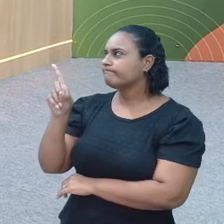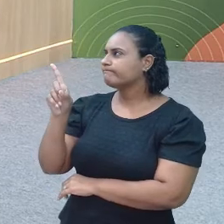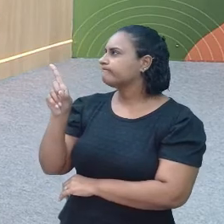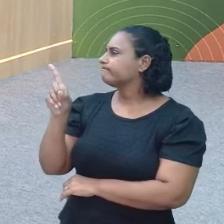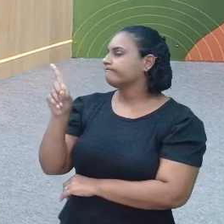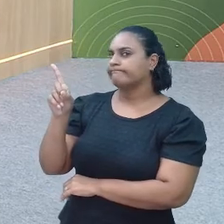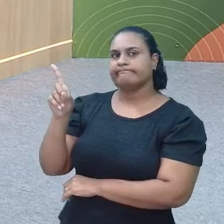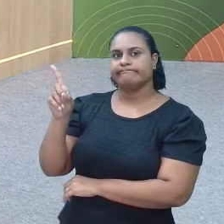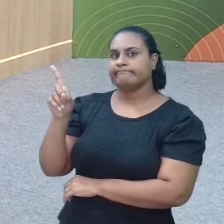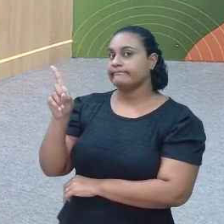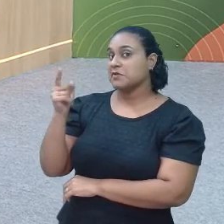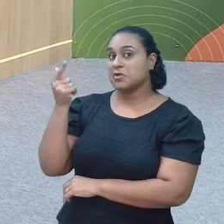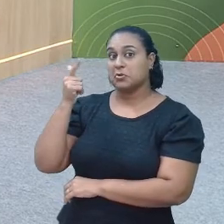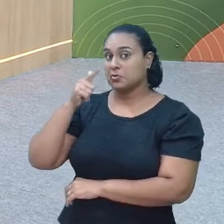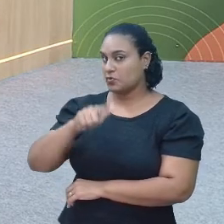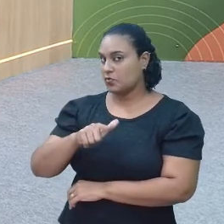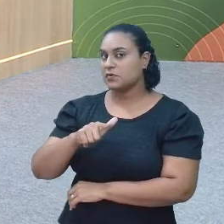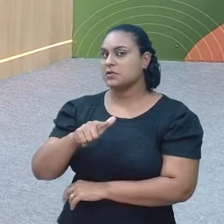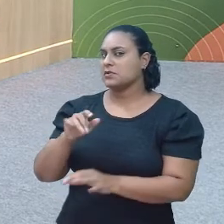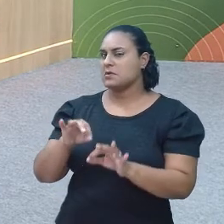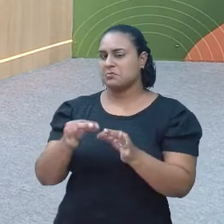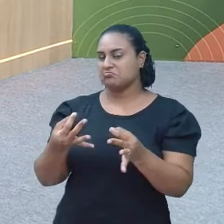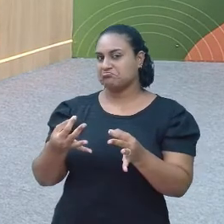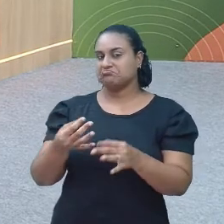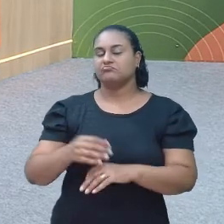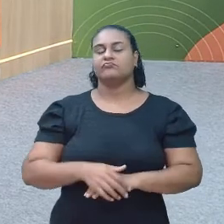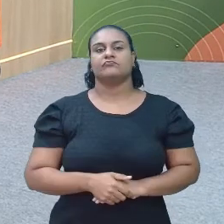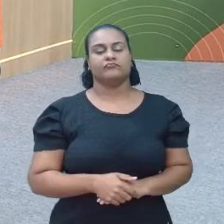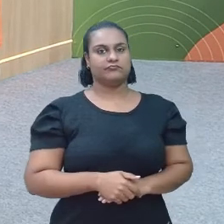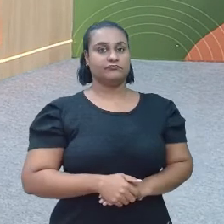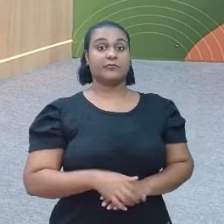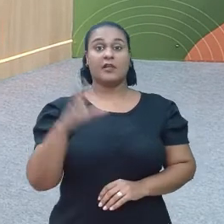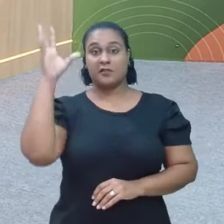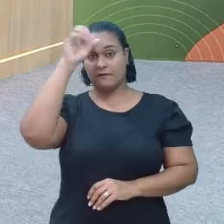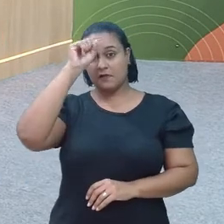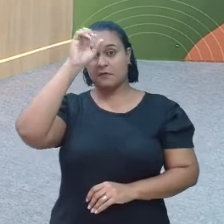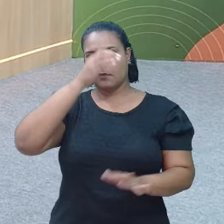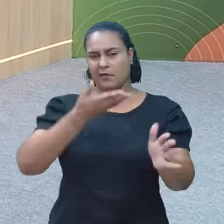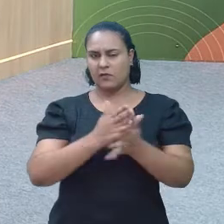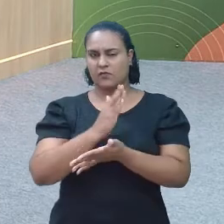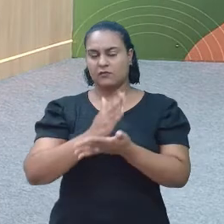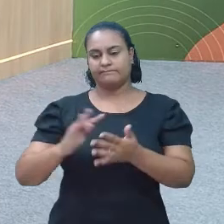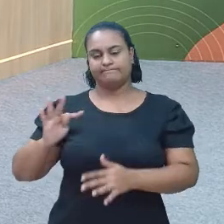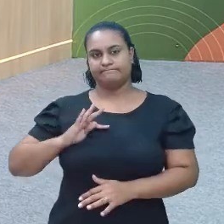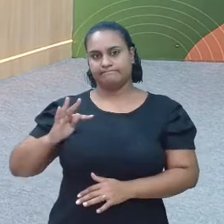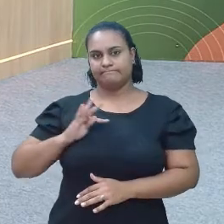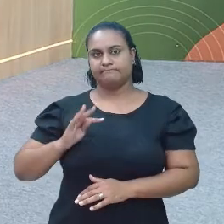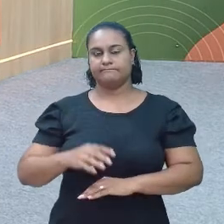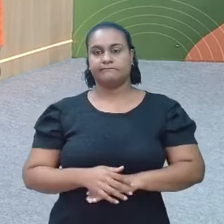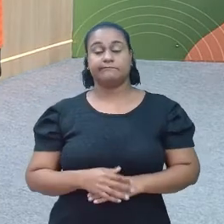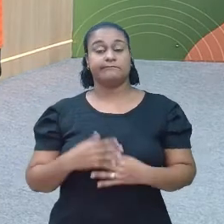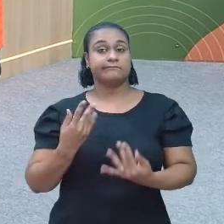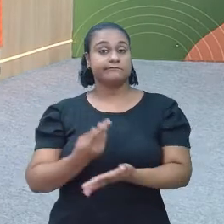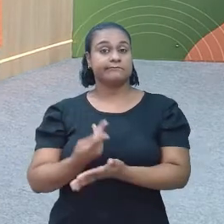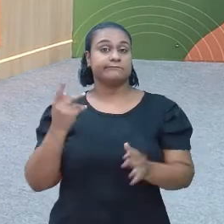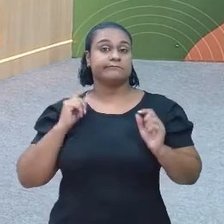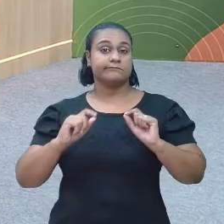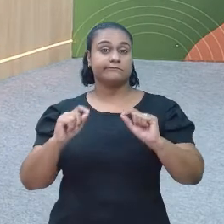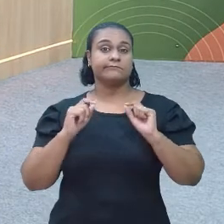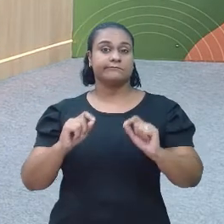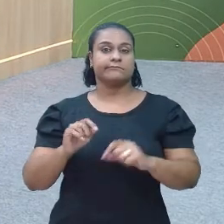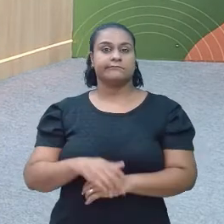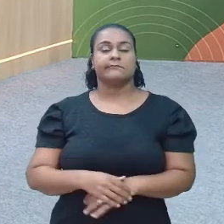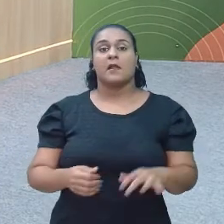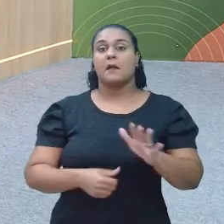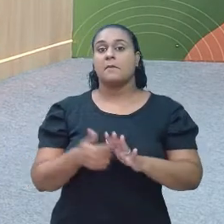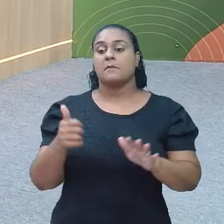não chegue à solução de maneira tão simples, tá certo? A gente vai aprender algumas técnicas. Então o que acontece é o seguinte, aquela